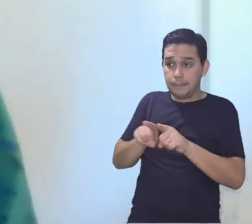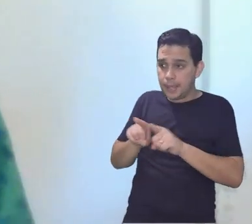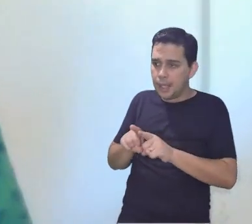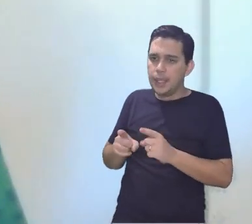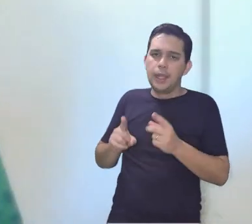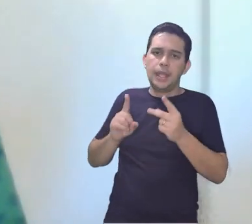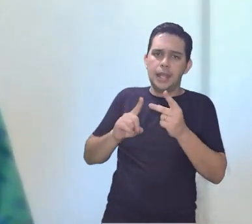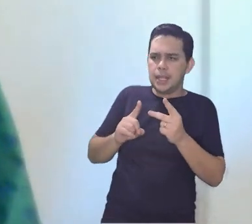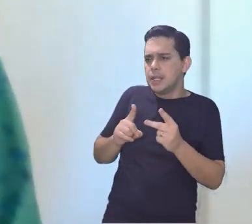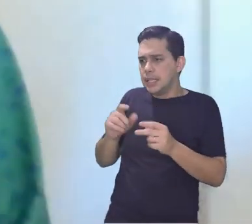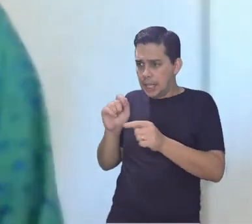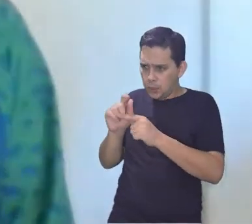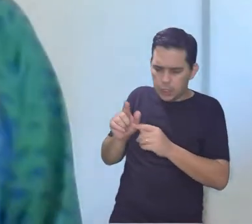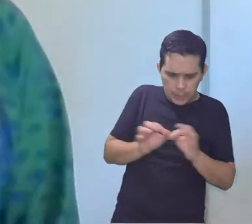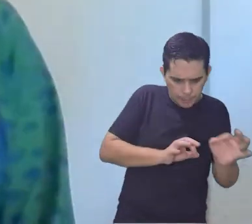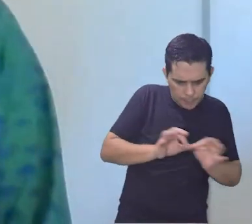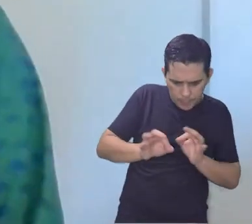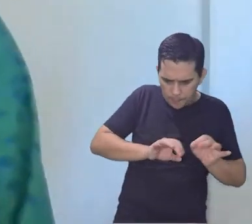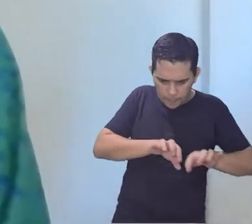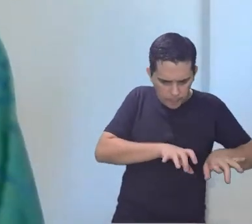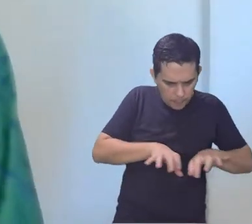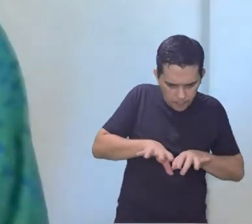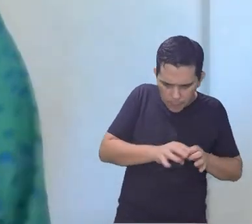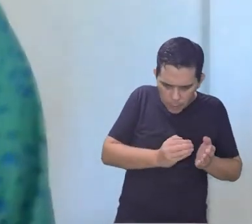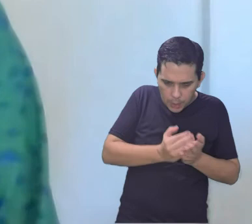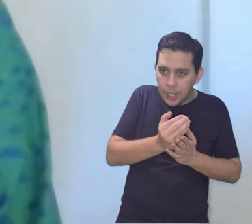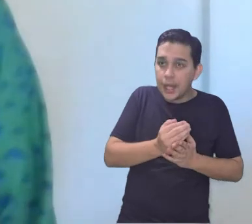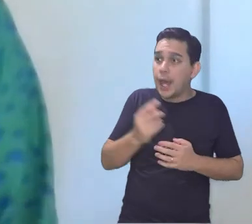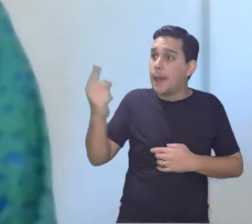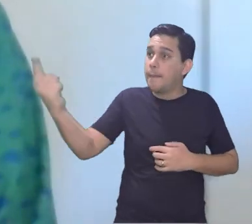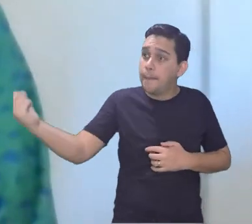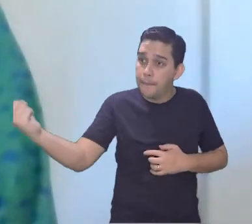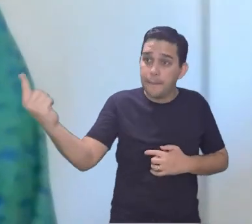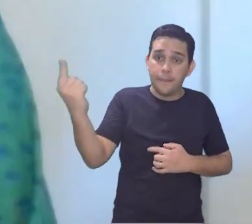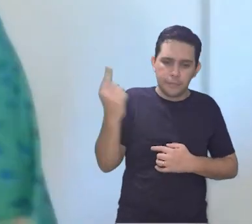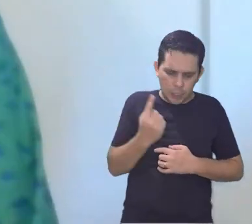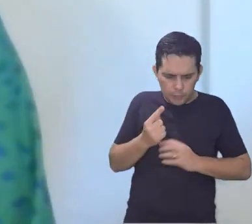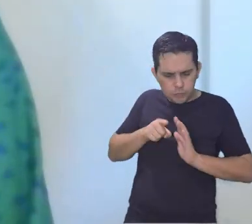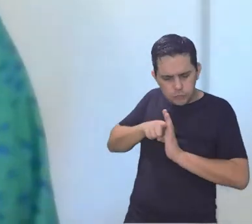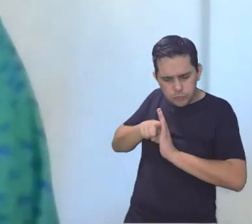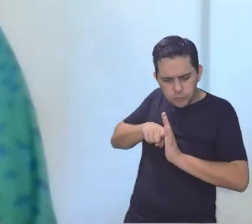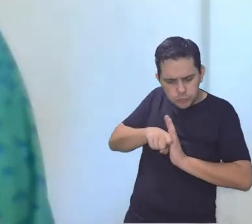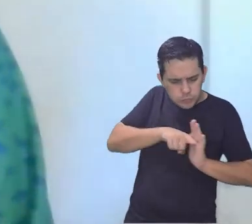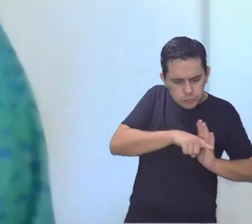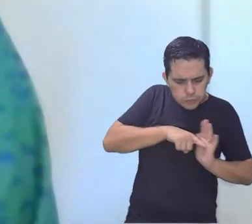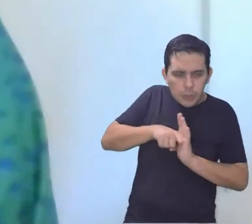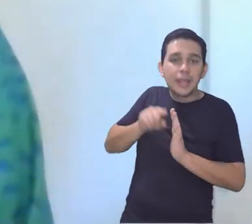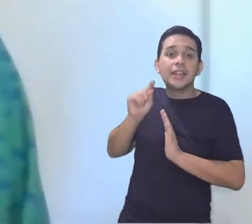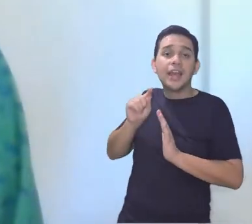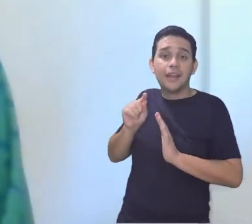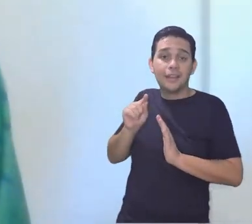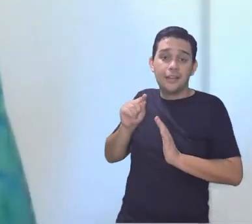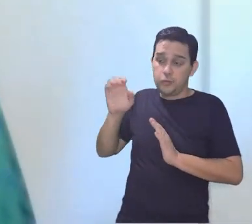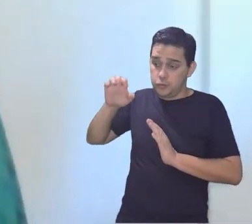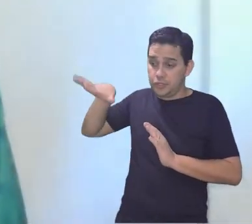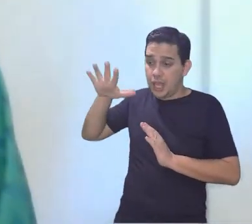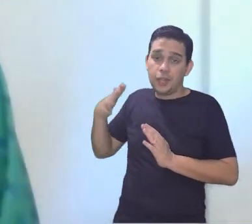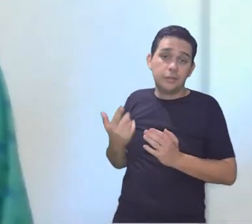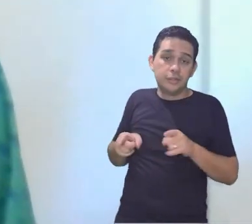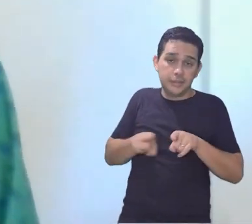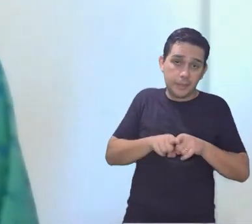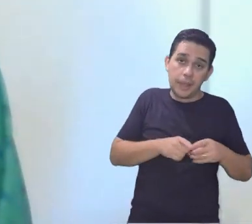e construída desde o nascedouro pelos 2 entes pagadores e que tem a obrigação de acompanhar essas famílias e